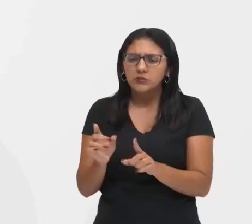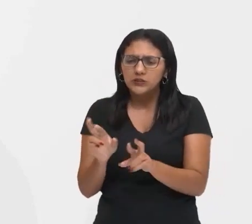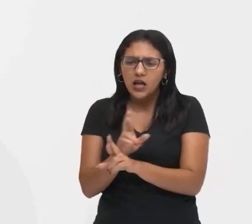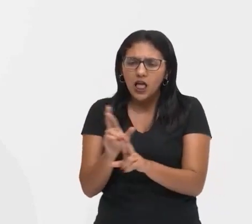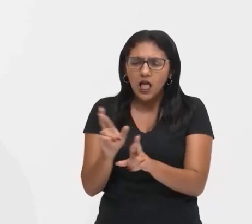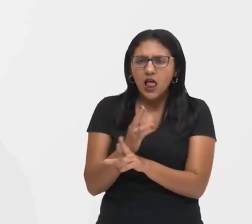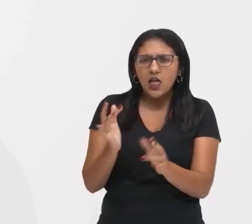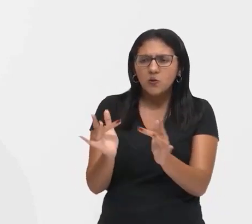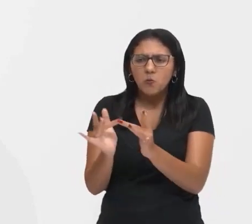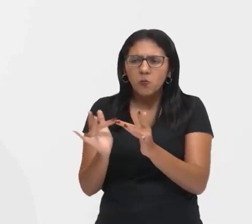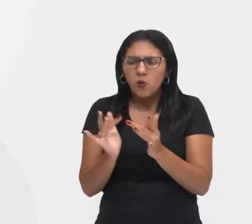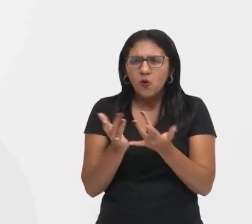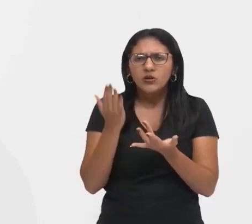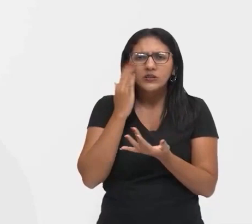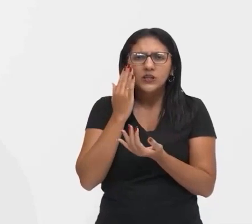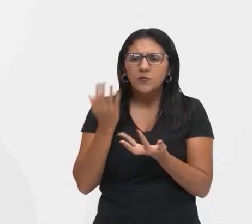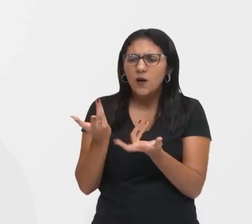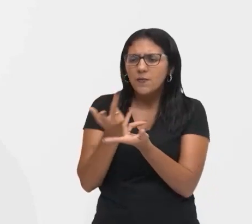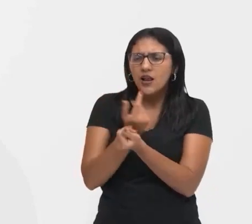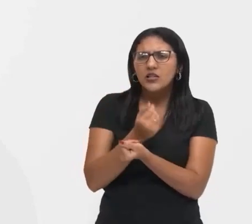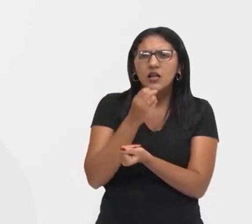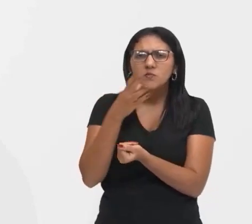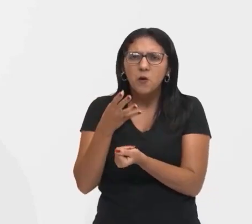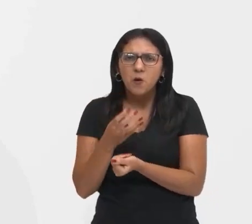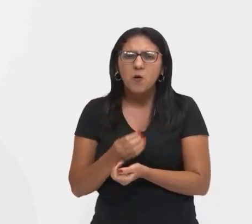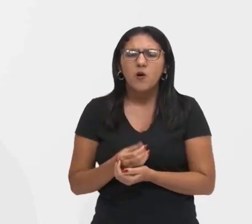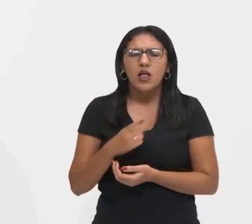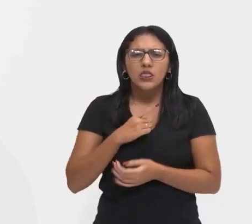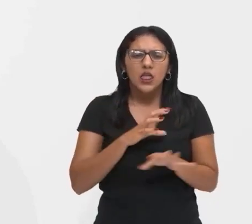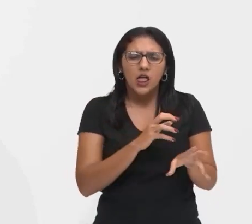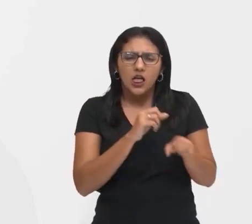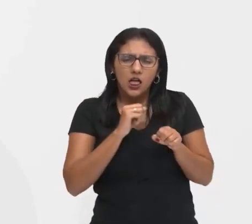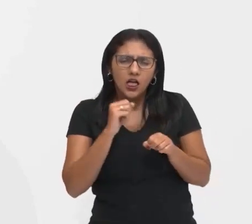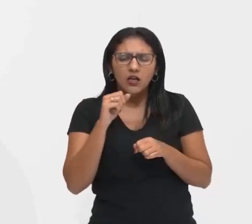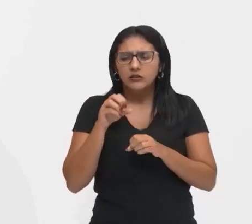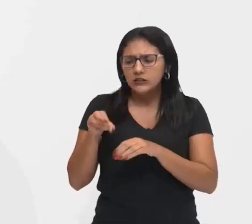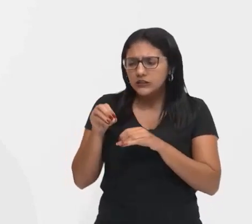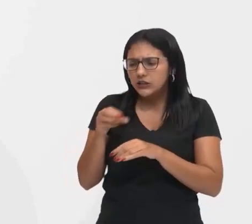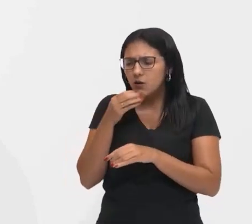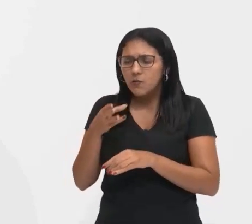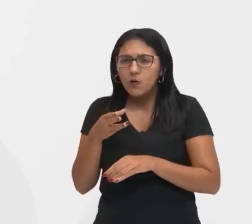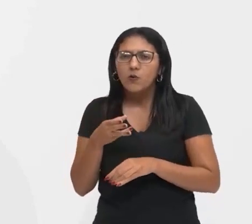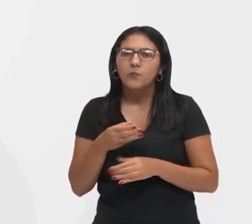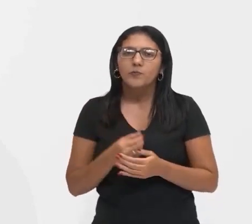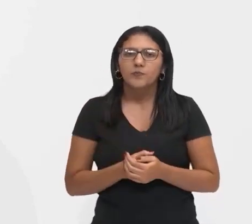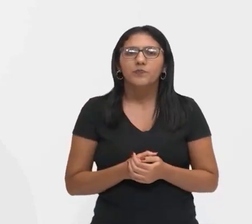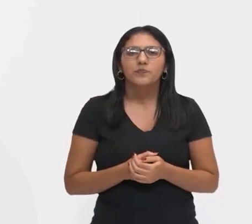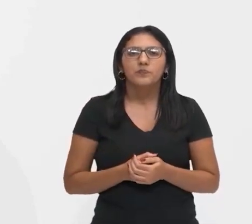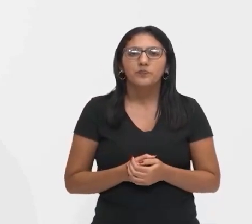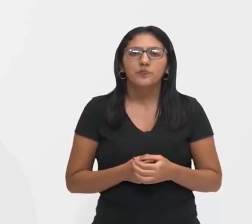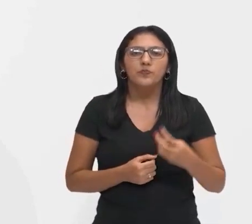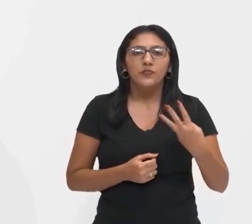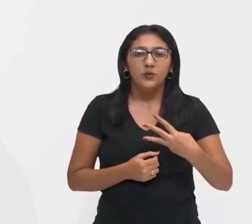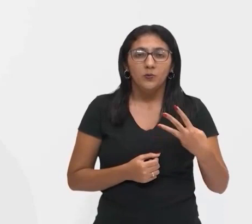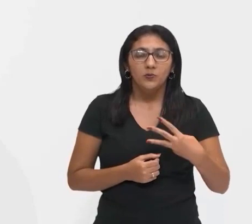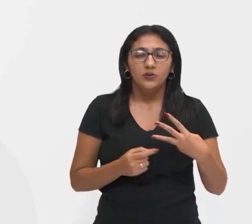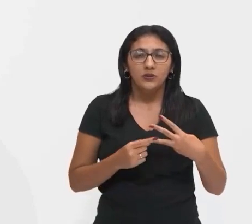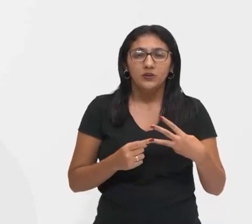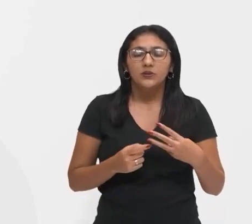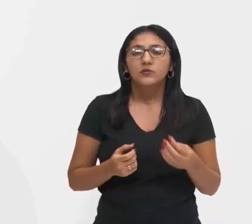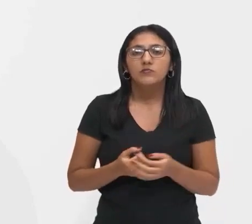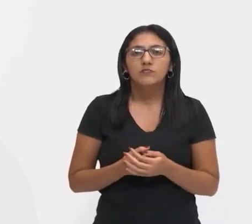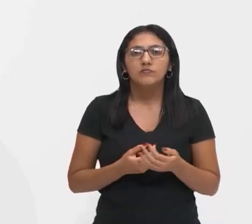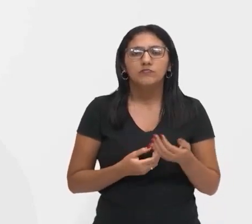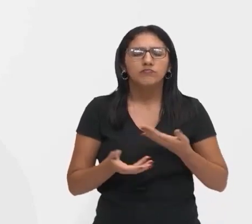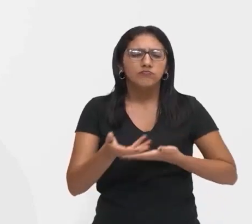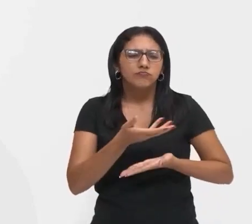que tem mais habilidade, aquele que vai colaborar mais, aquele que vai receber, certo? Aí o terceiro, a